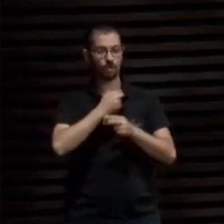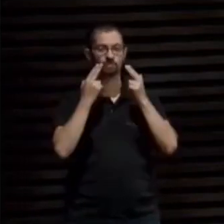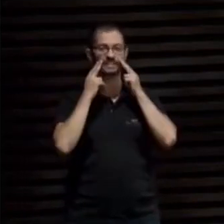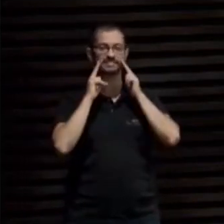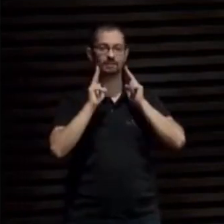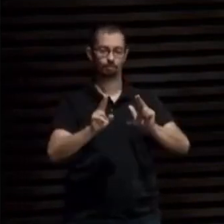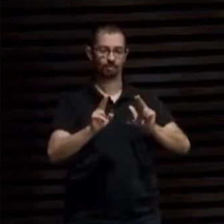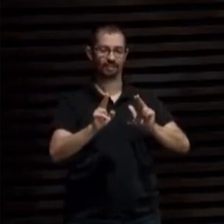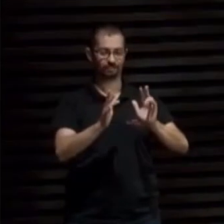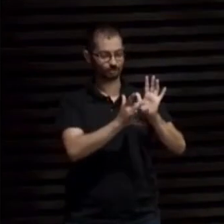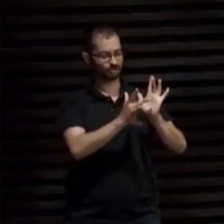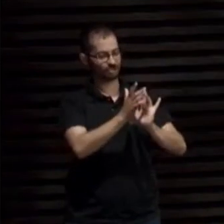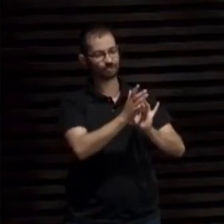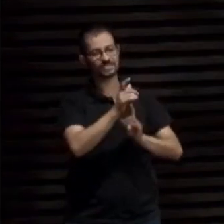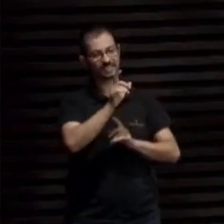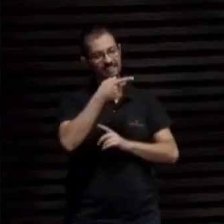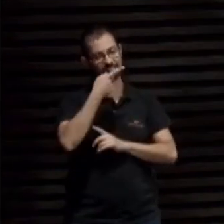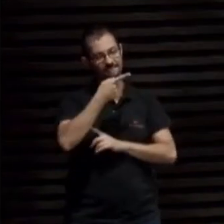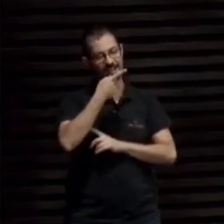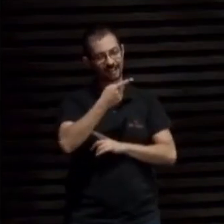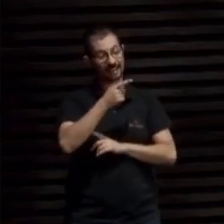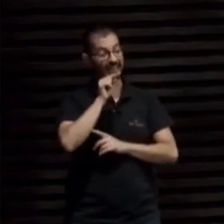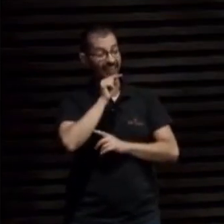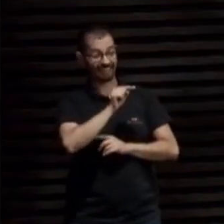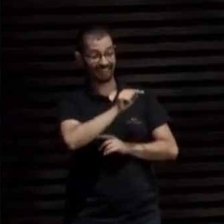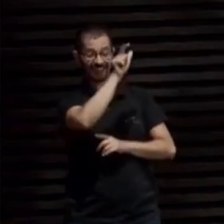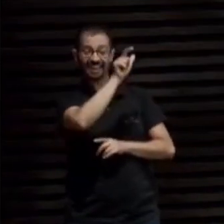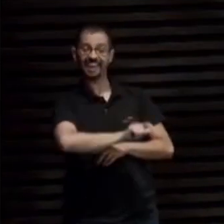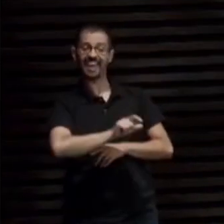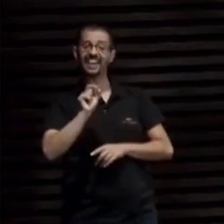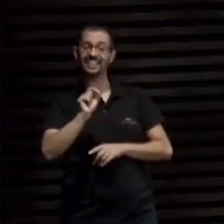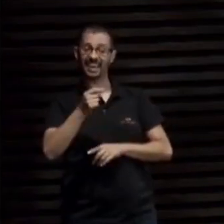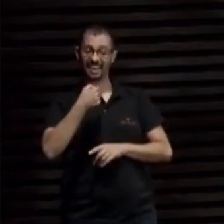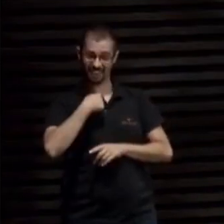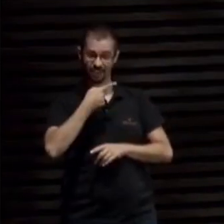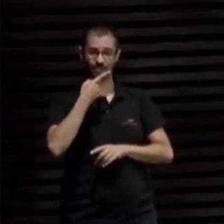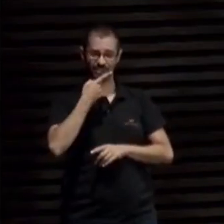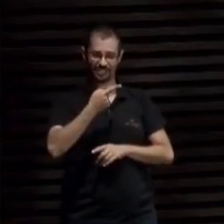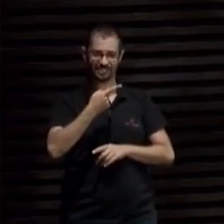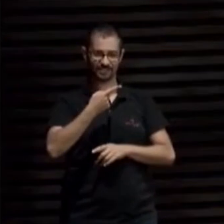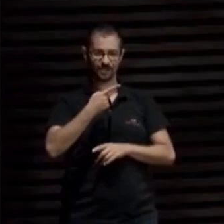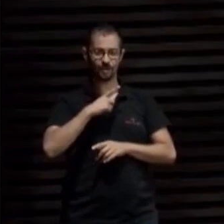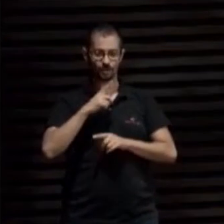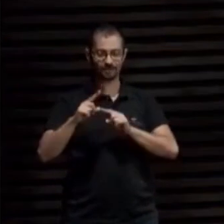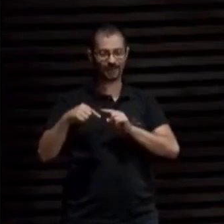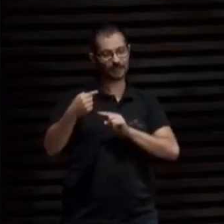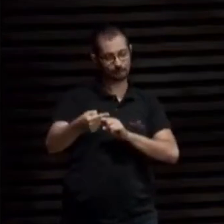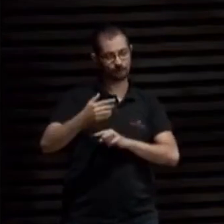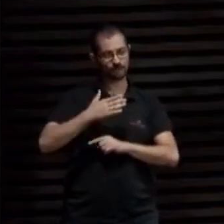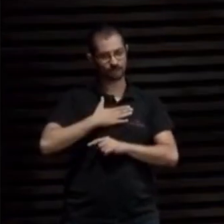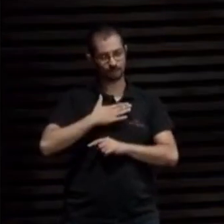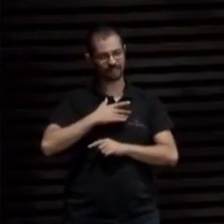exclama: este é quem eu disse, o que vem depois de mim tem contudo a primazia,